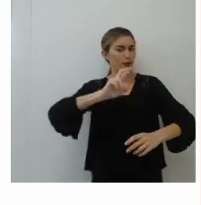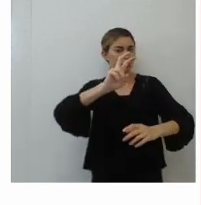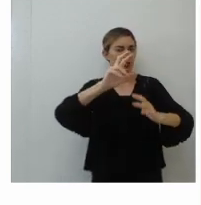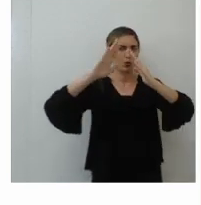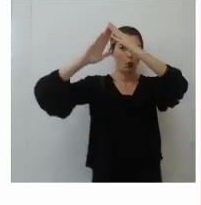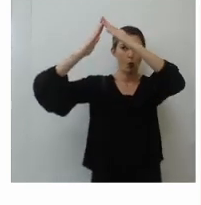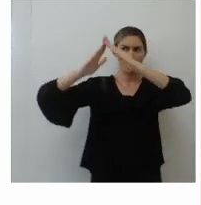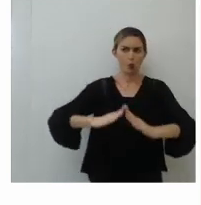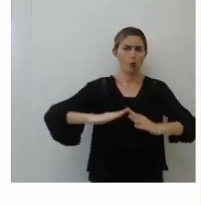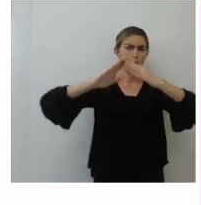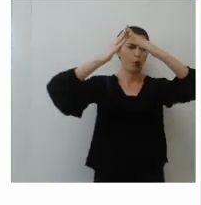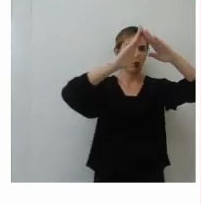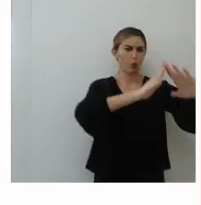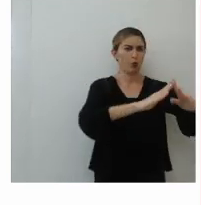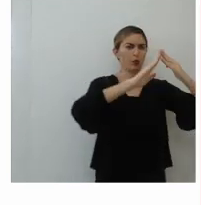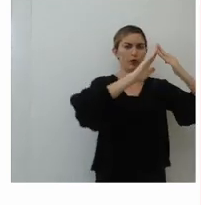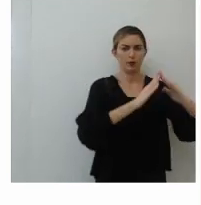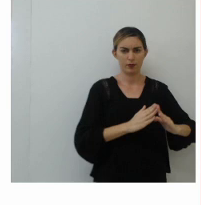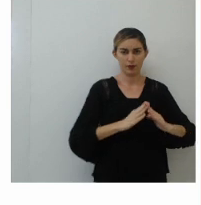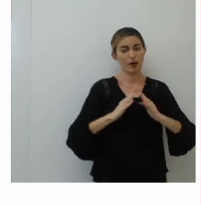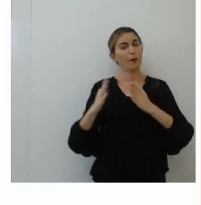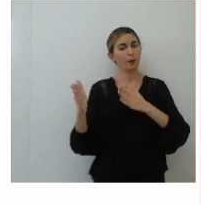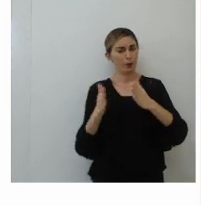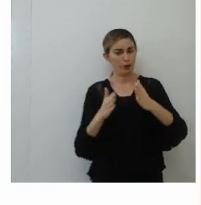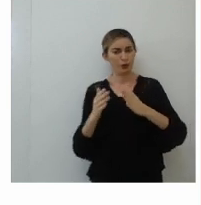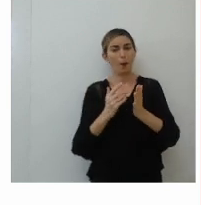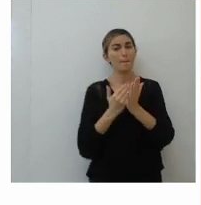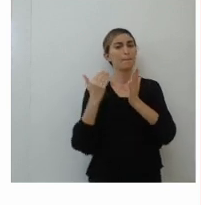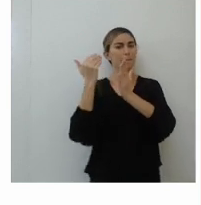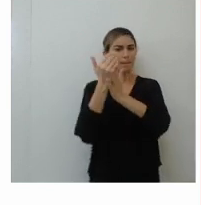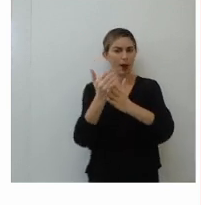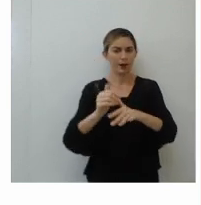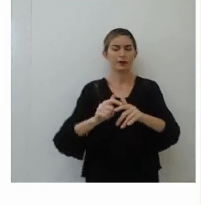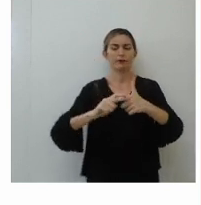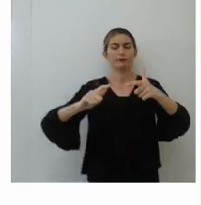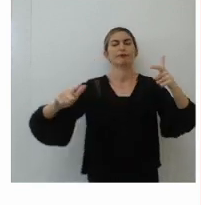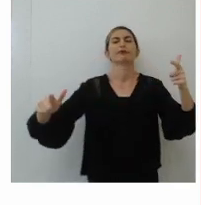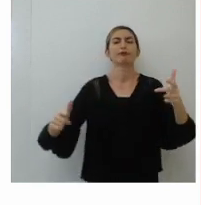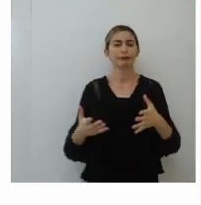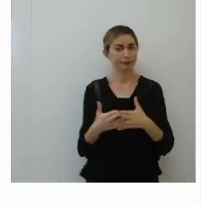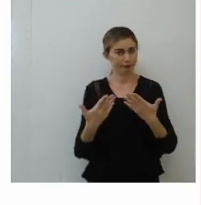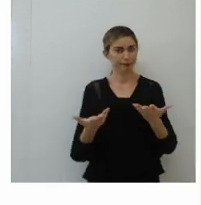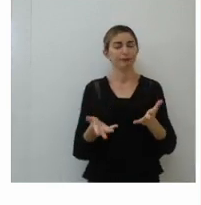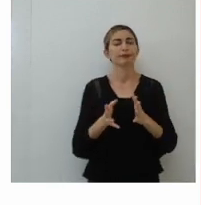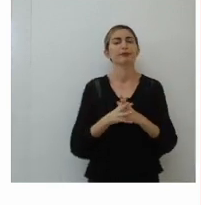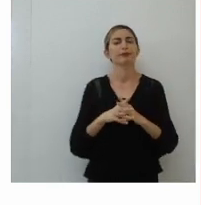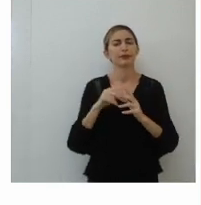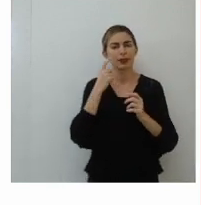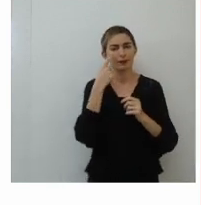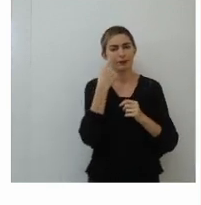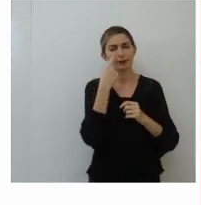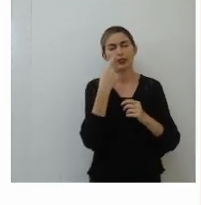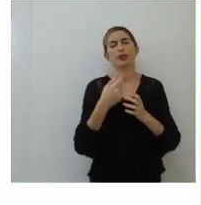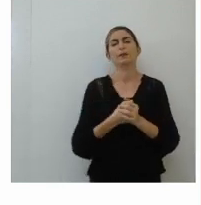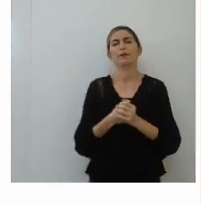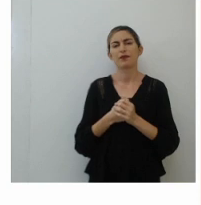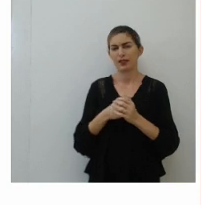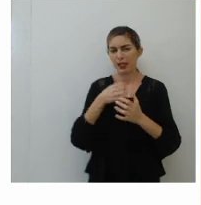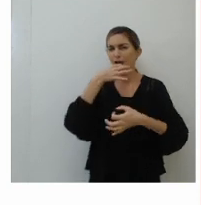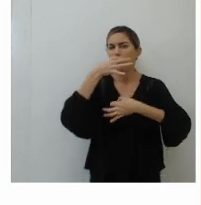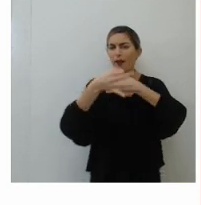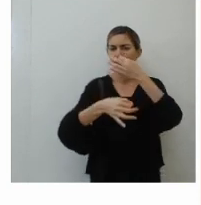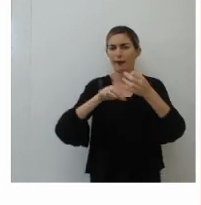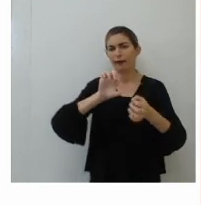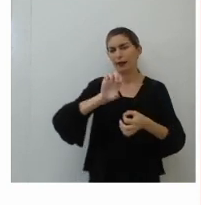5 favelas, por enquanto, e mais promete. Então, gente, a gente vê a